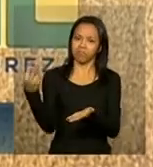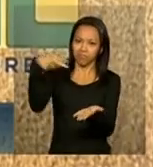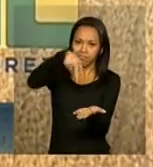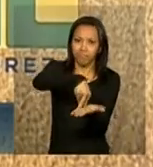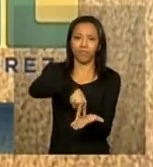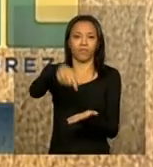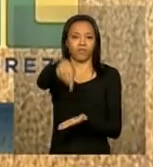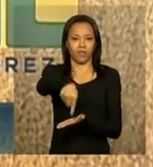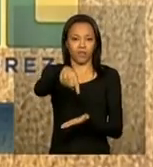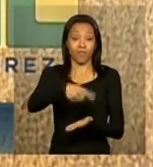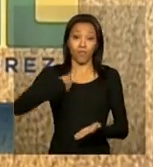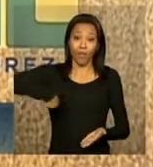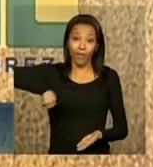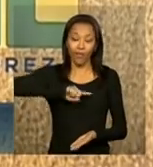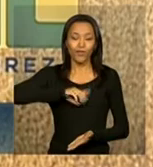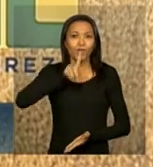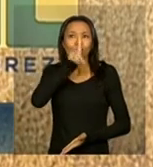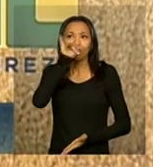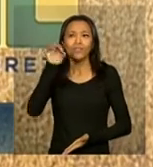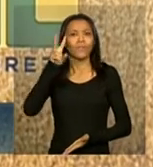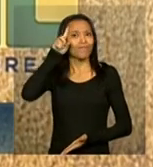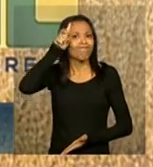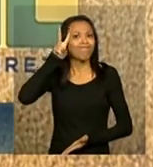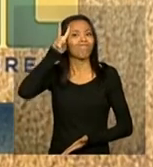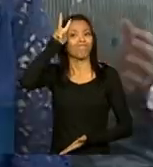Para nós é um dia histórico.